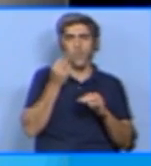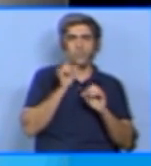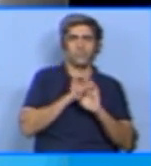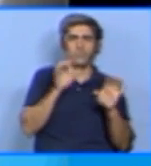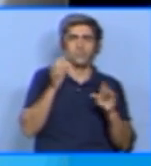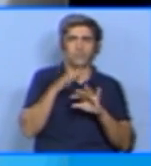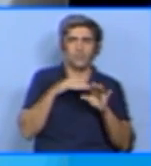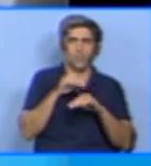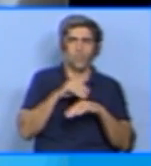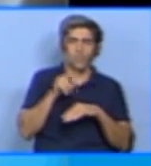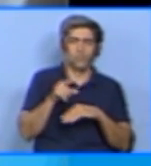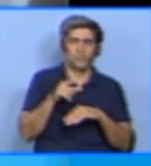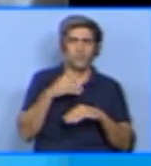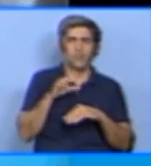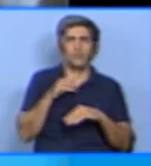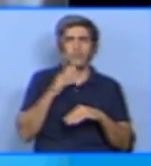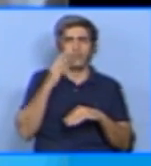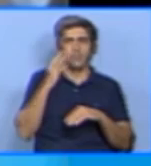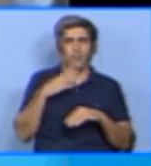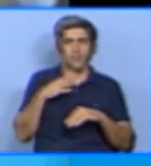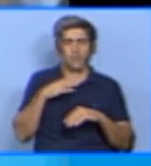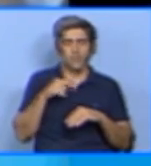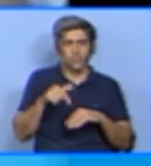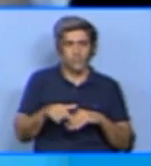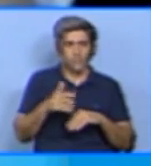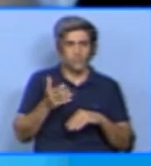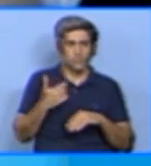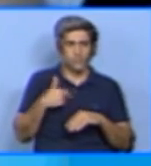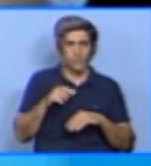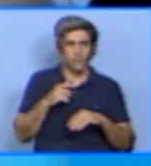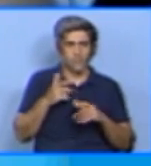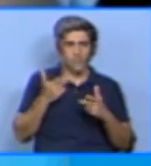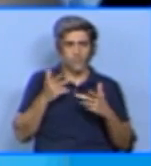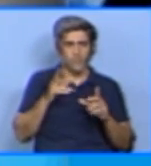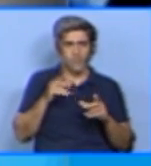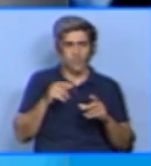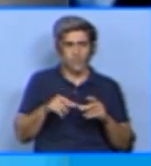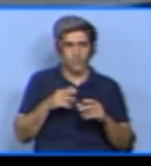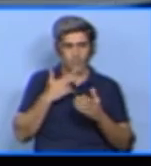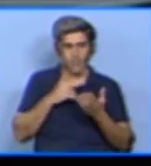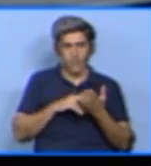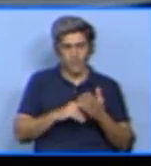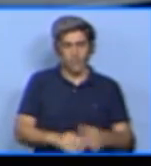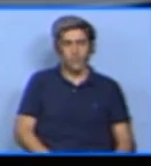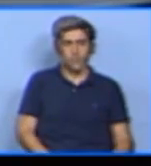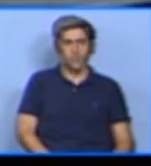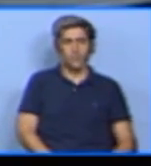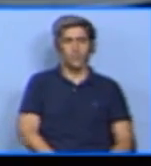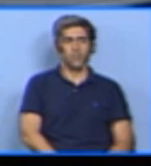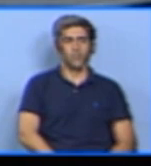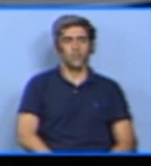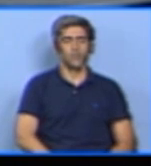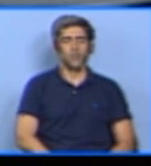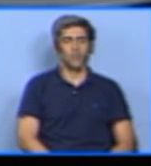no sentido de culpa, mas é uma espécie de tentação quase imediata. Vou-me livrar desta realidade. Aliás,